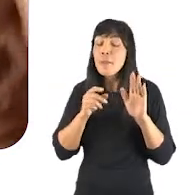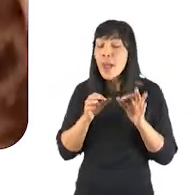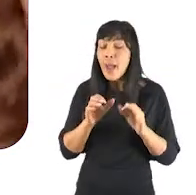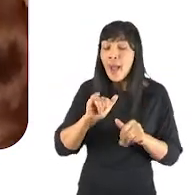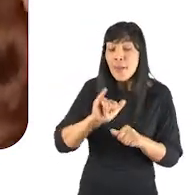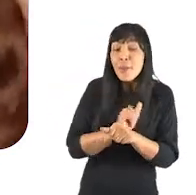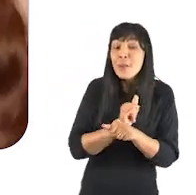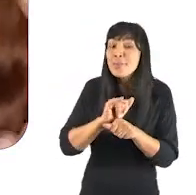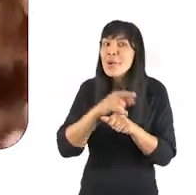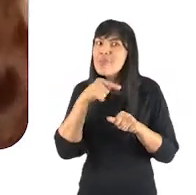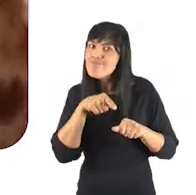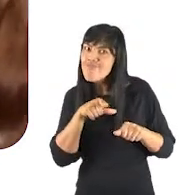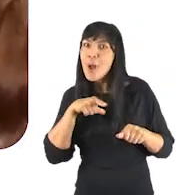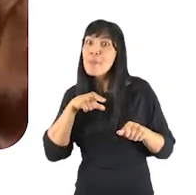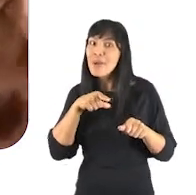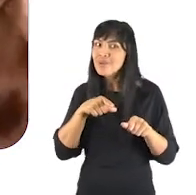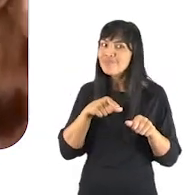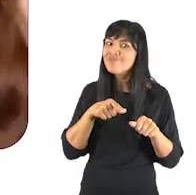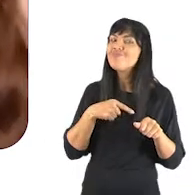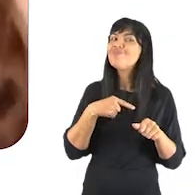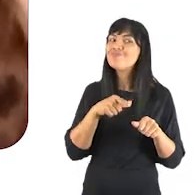relação